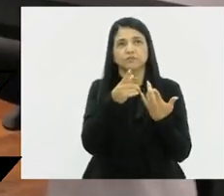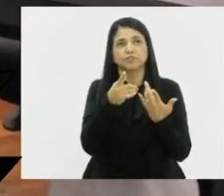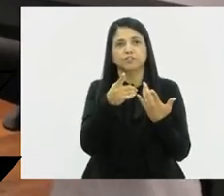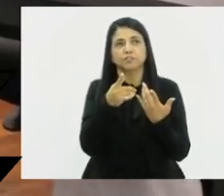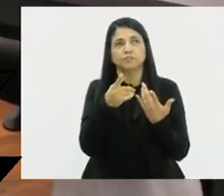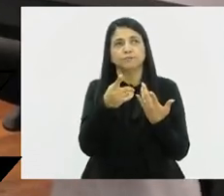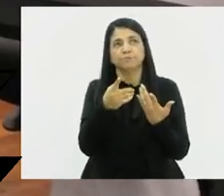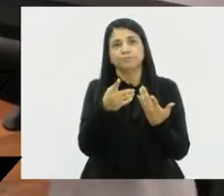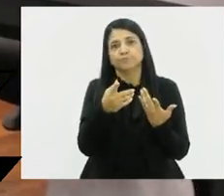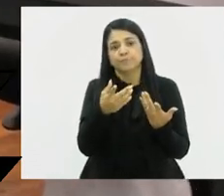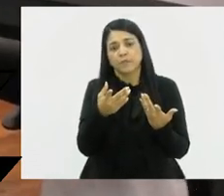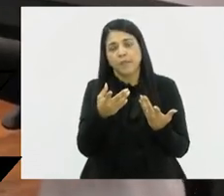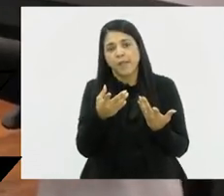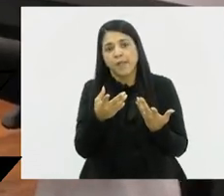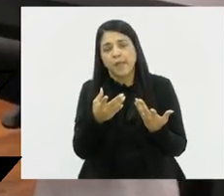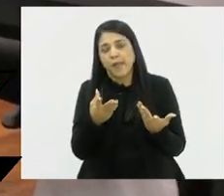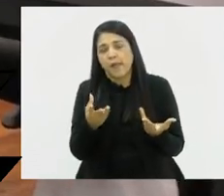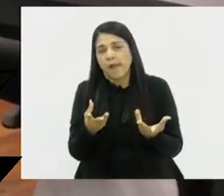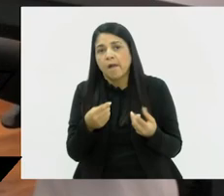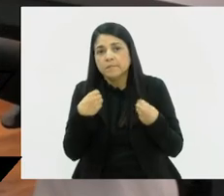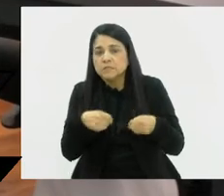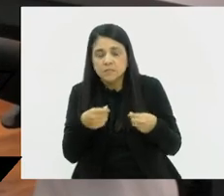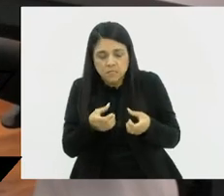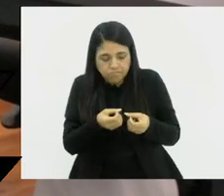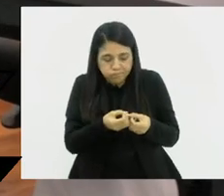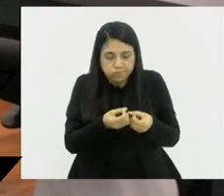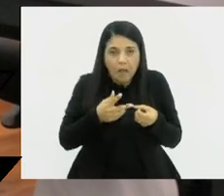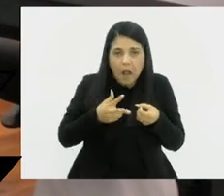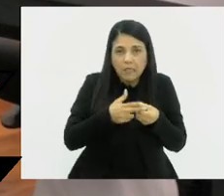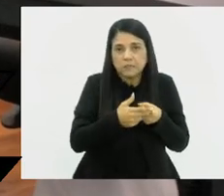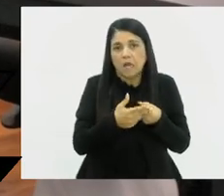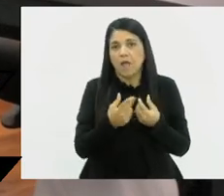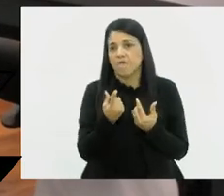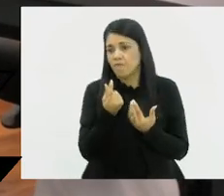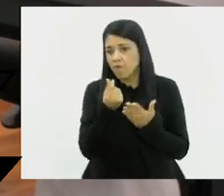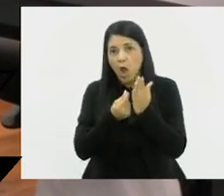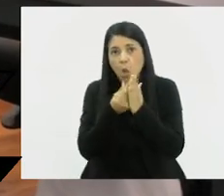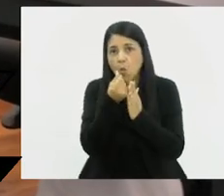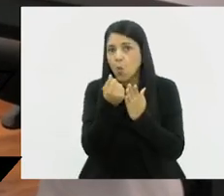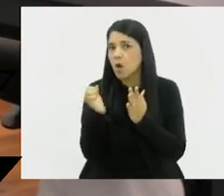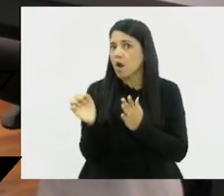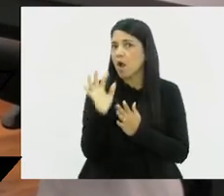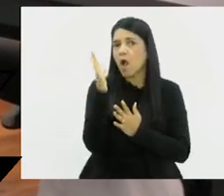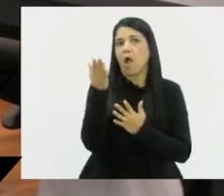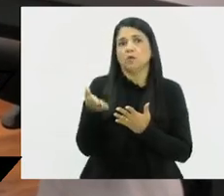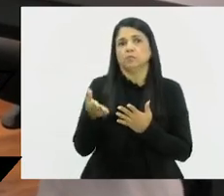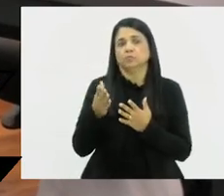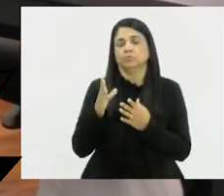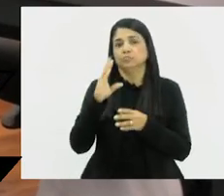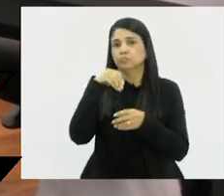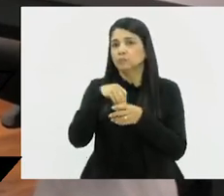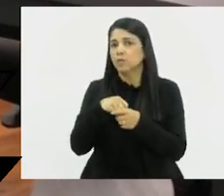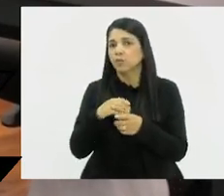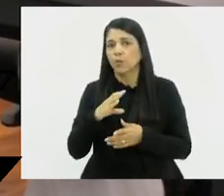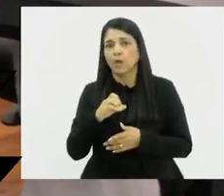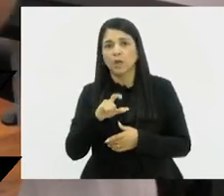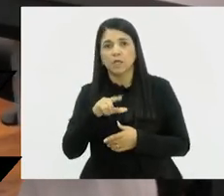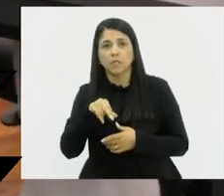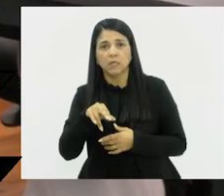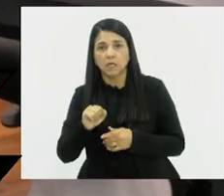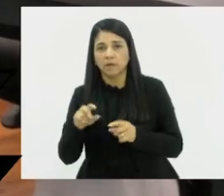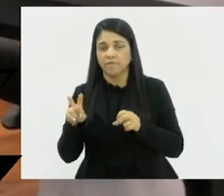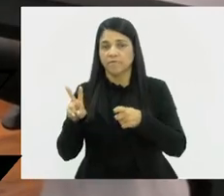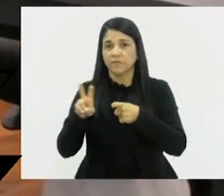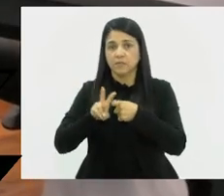e apoiar. Está muito caro o valor das castrações nas clínicas veterinárias. Então, a gente tem que ver um